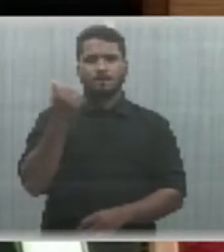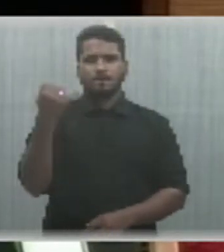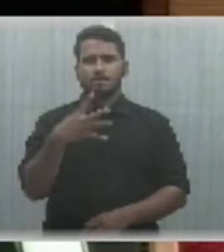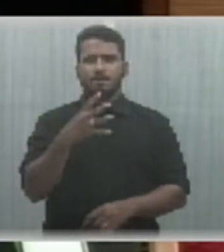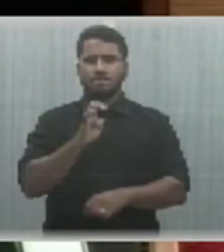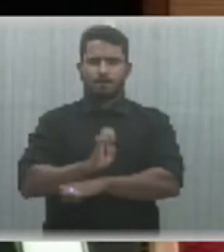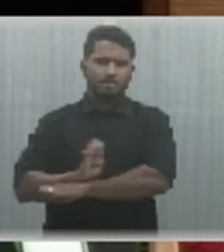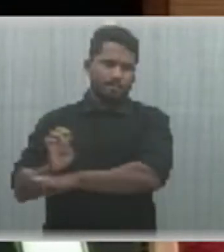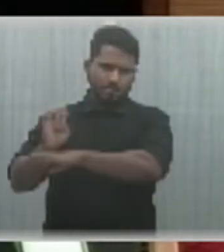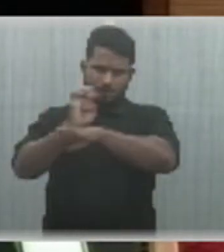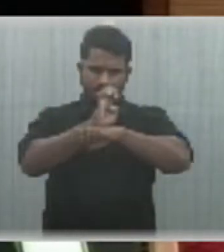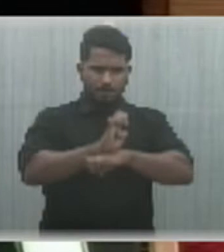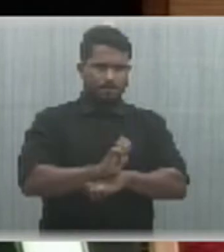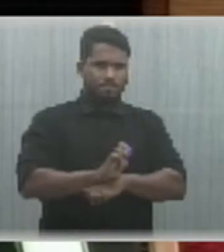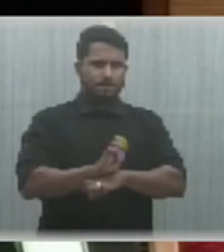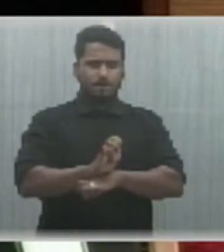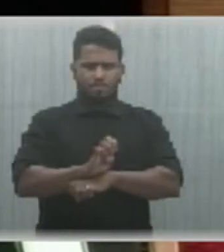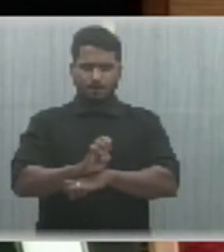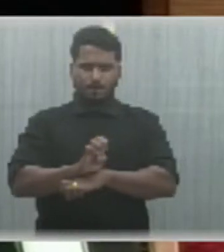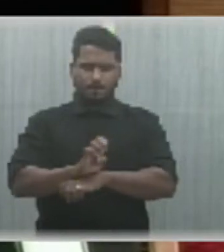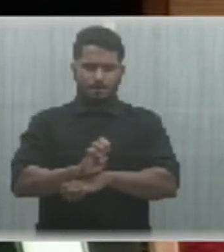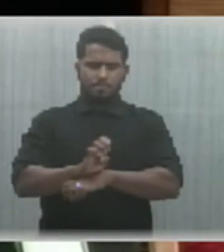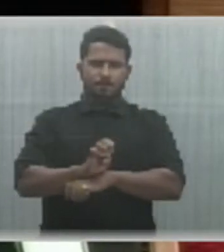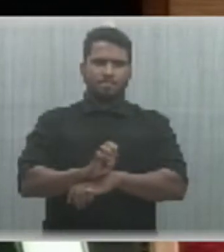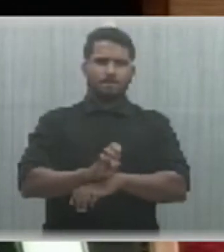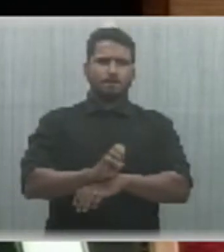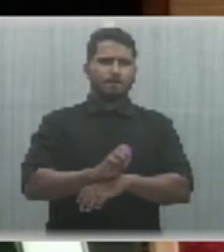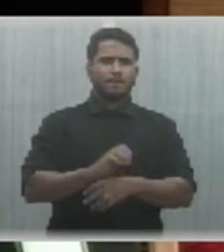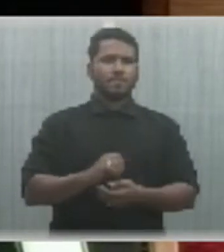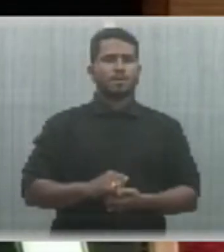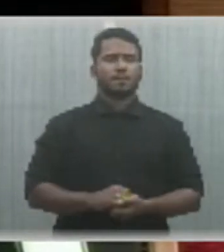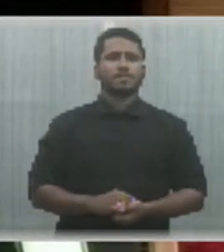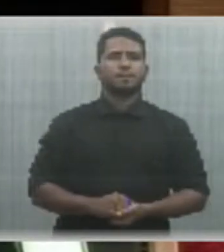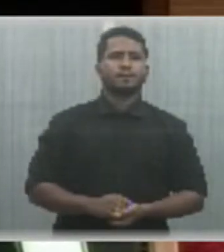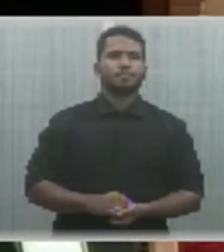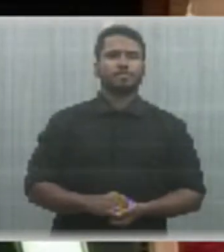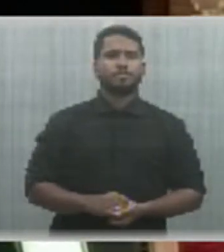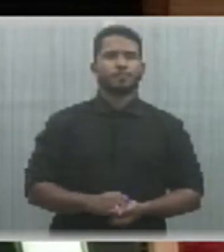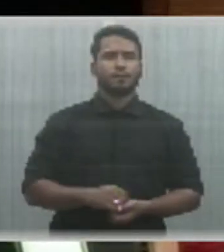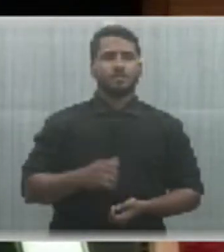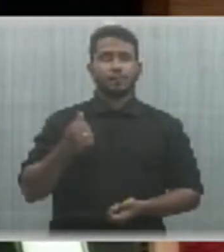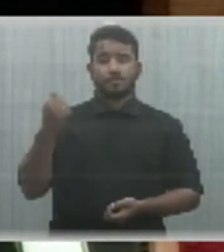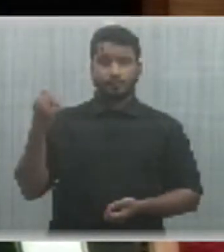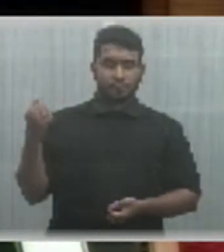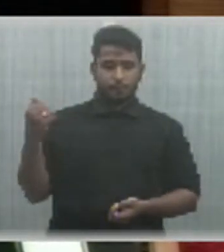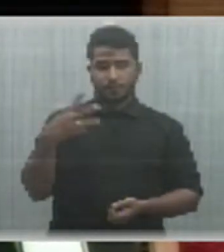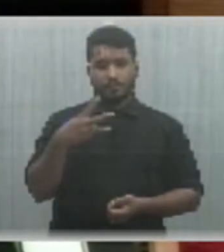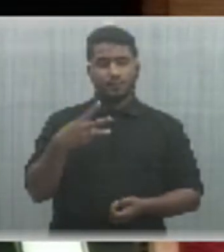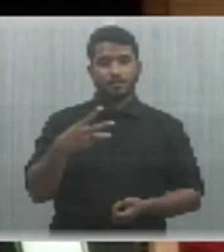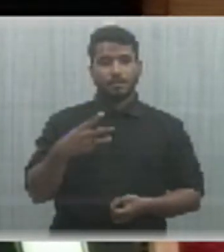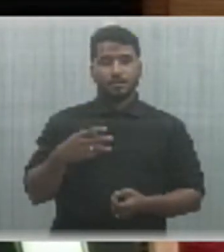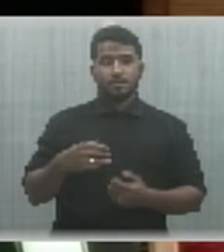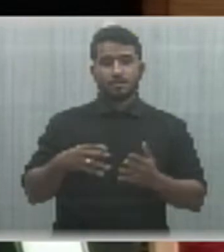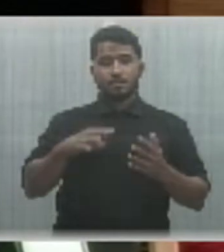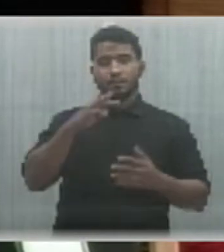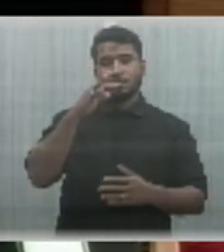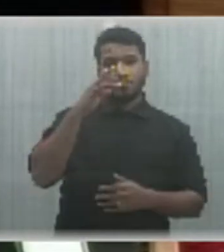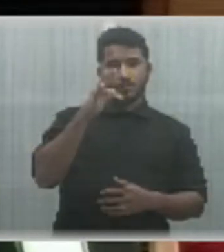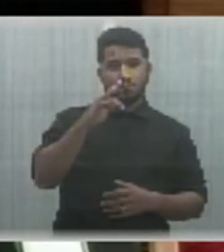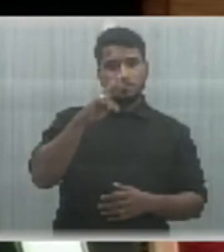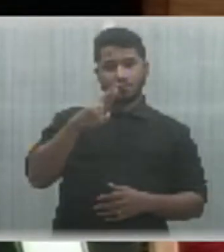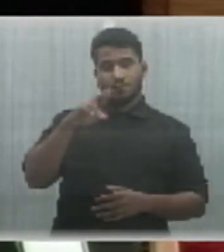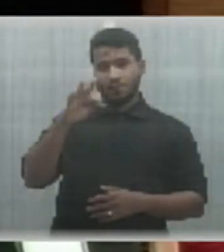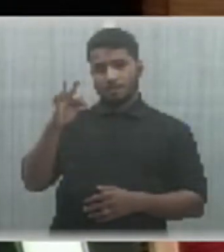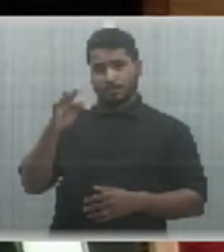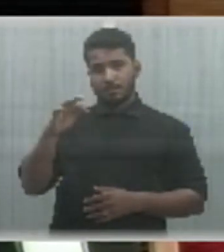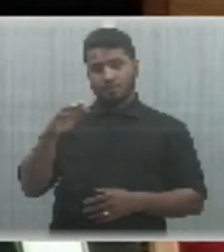estados que compõem esse tribunal. Será um 13 a partir da implantação do TRF6